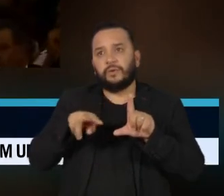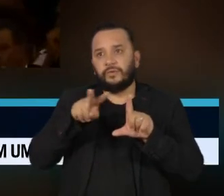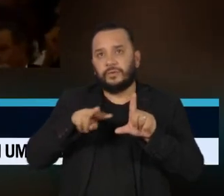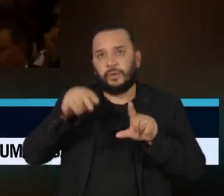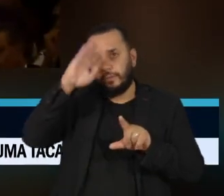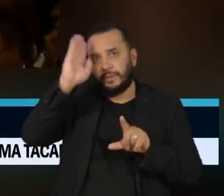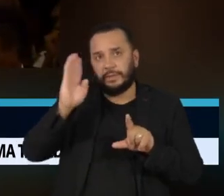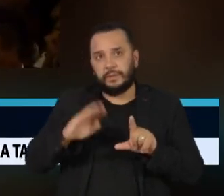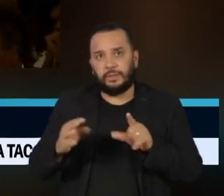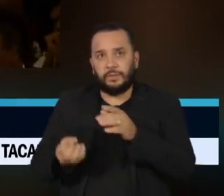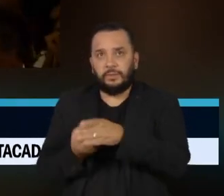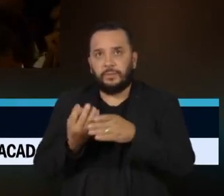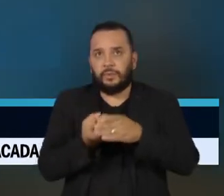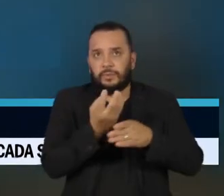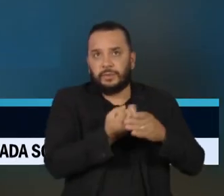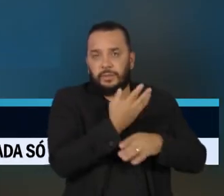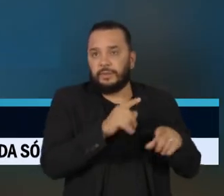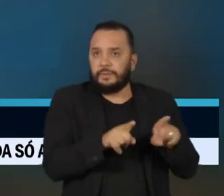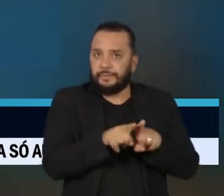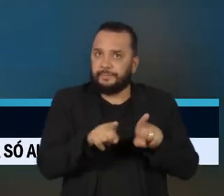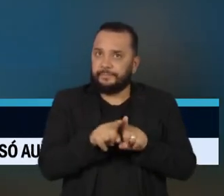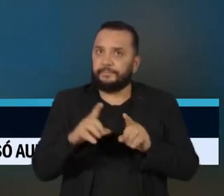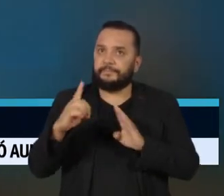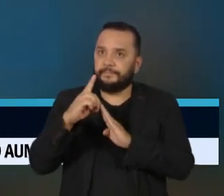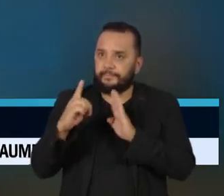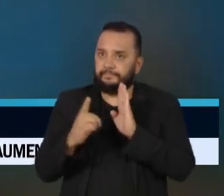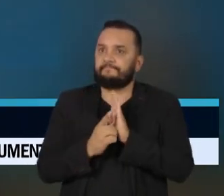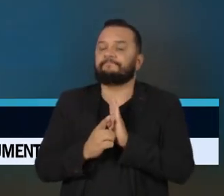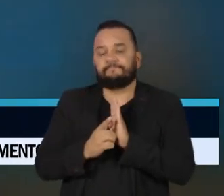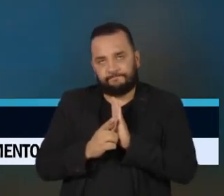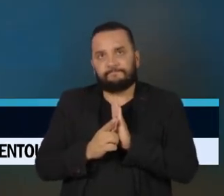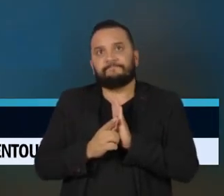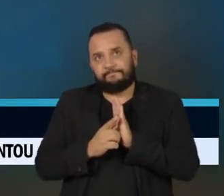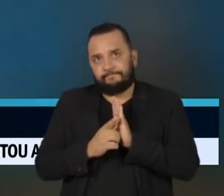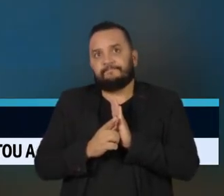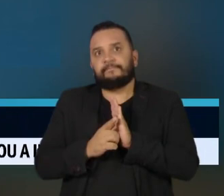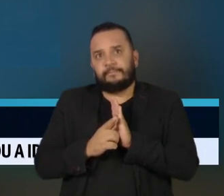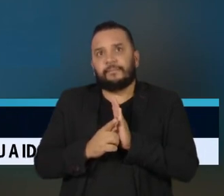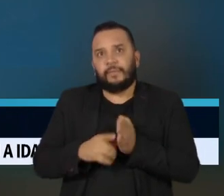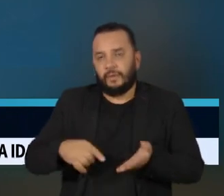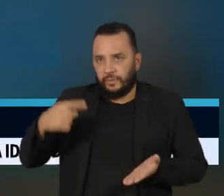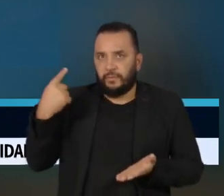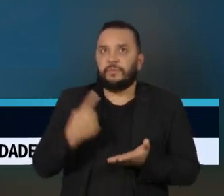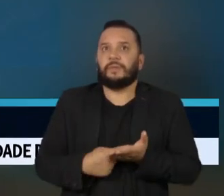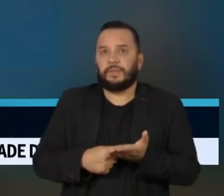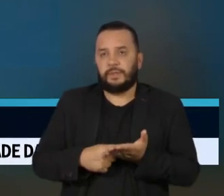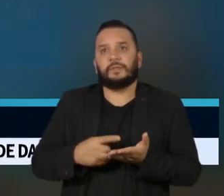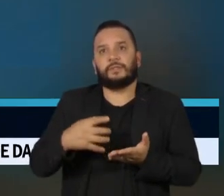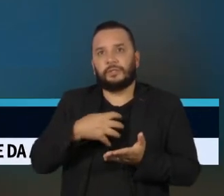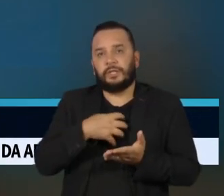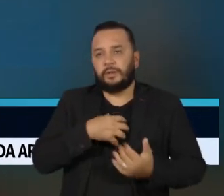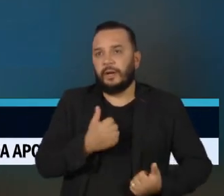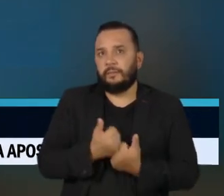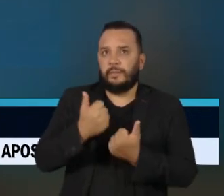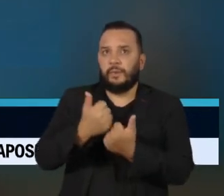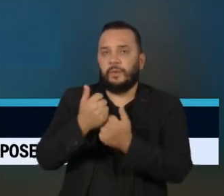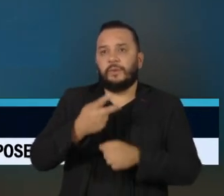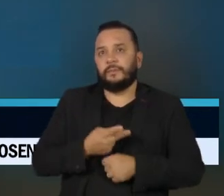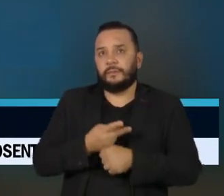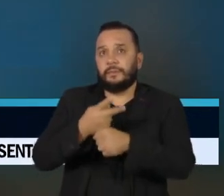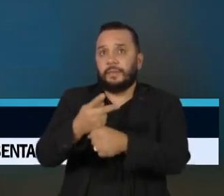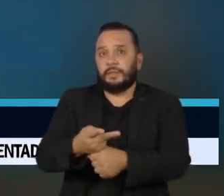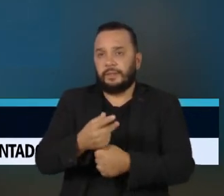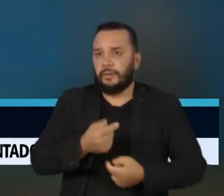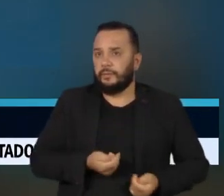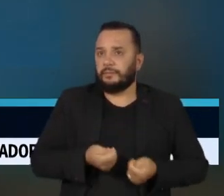produções. E o decreto reconhece isso ao definir diferentes formas de apoio, de premiação à